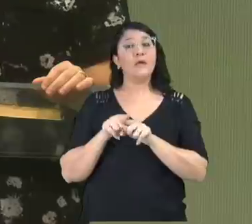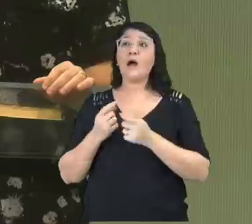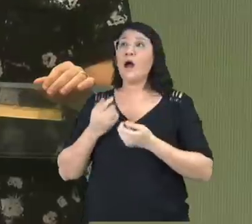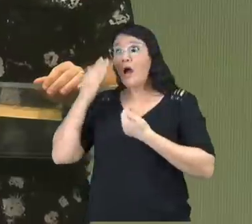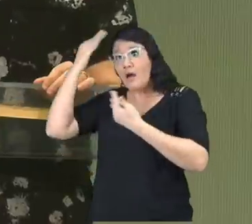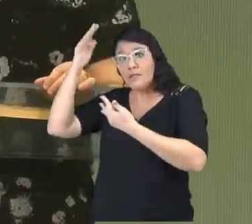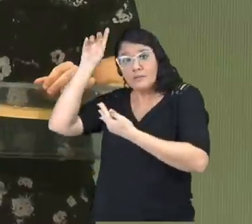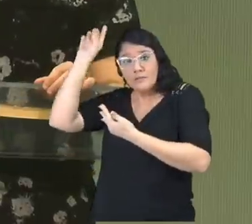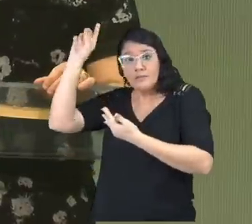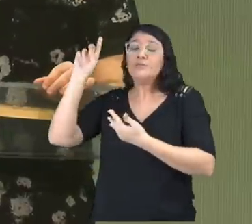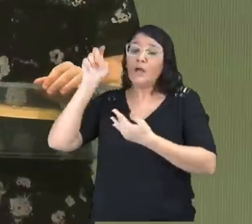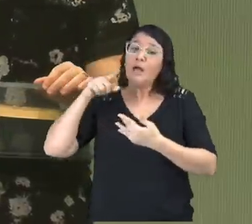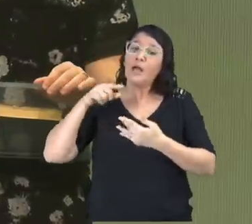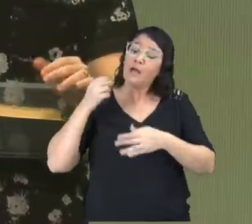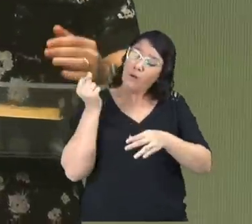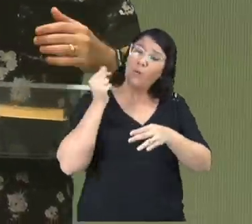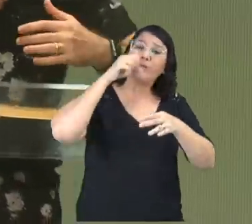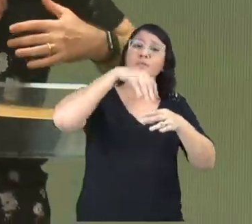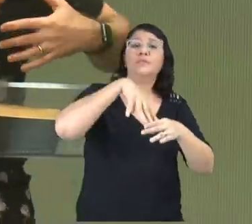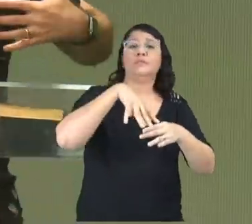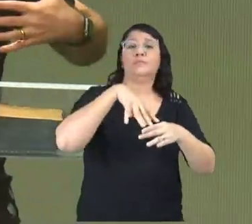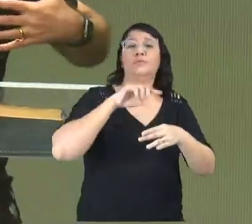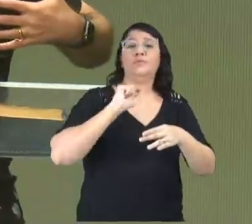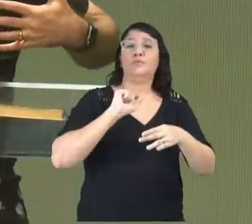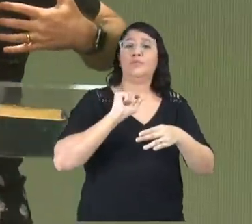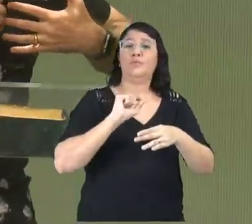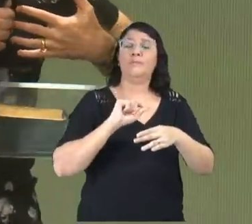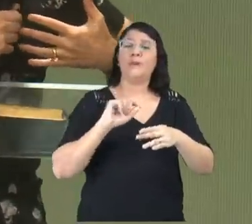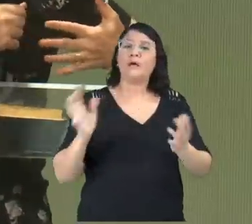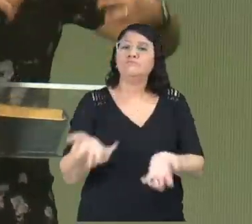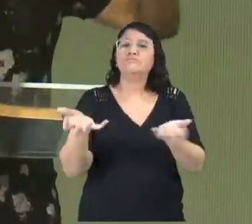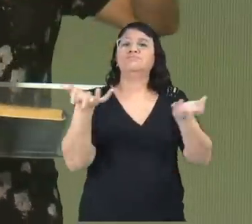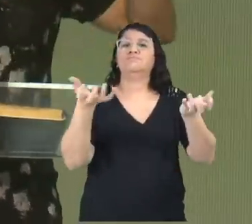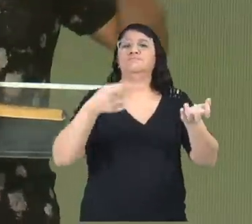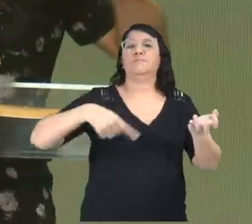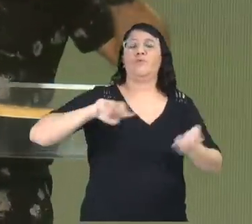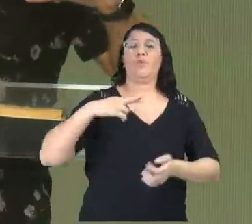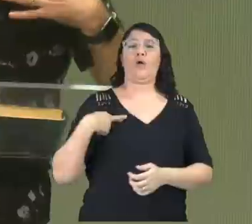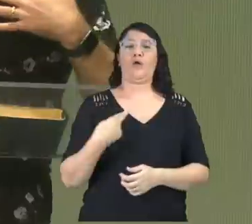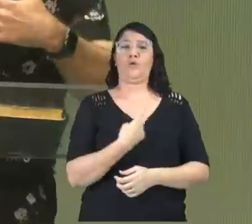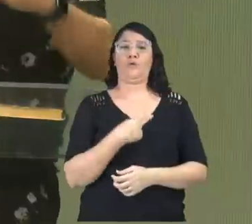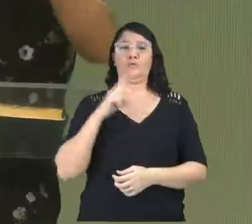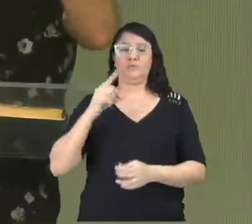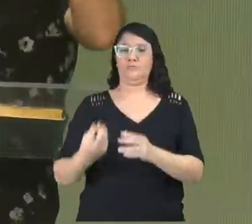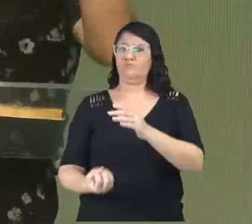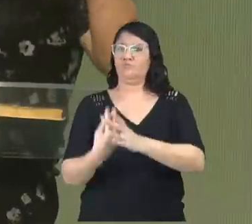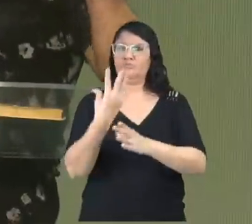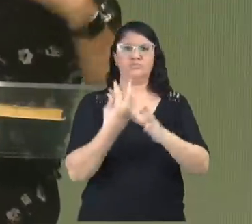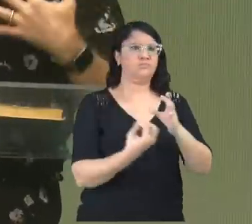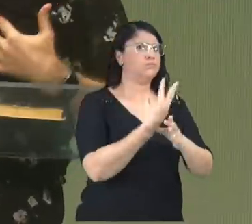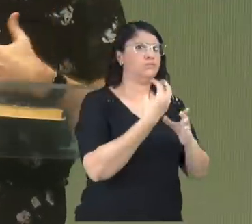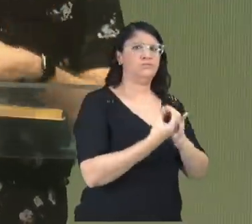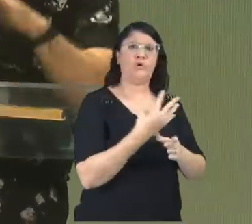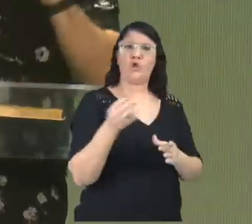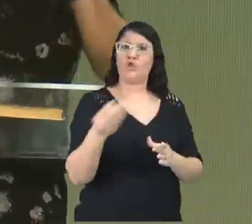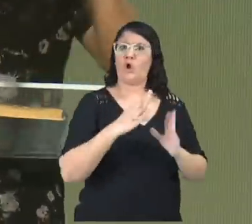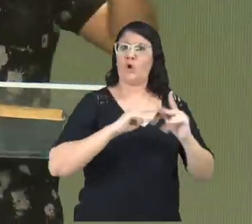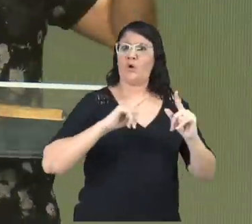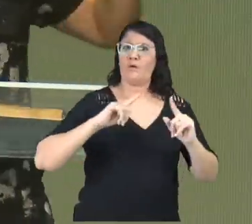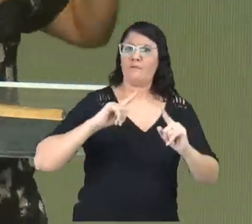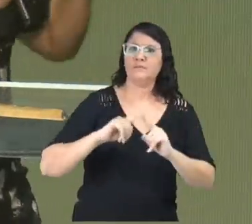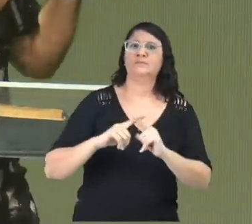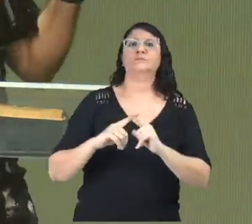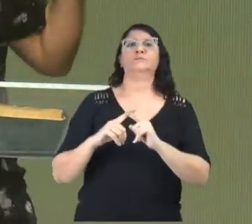avance, para que o Reino de Deus possa ser implantado através de novas agências do Reino, novas